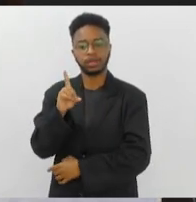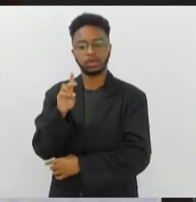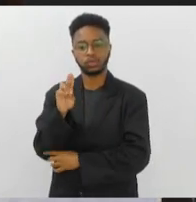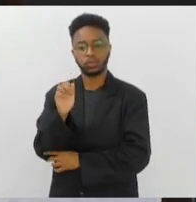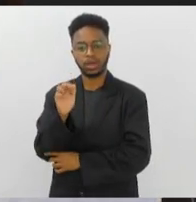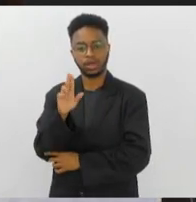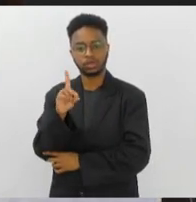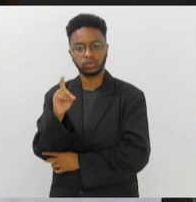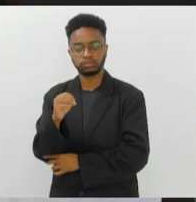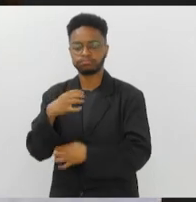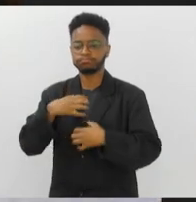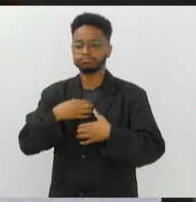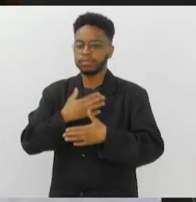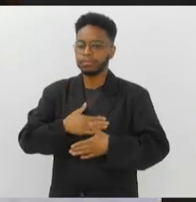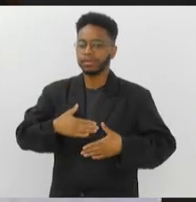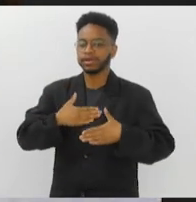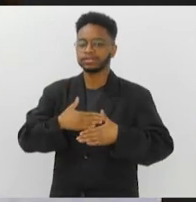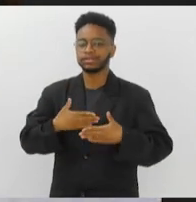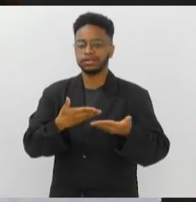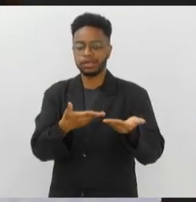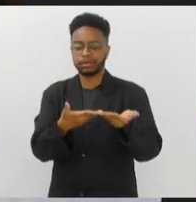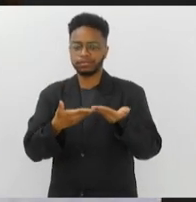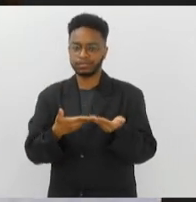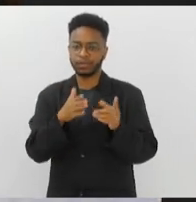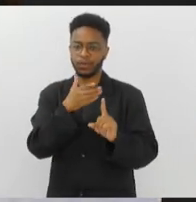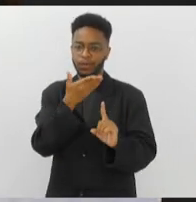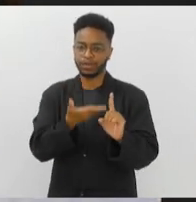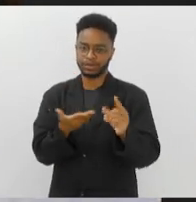grande prazer te receber e te homenagear.